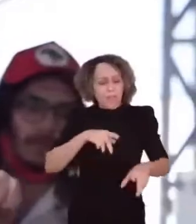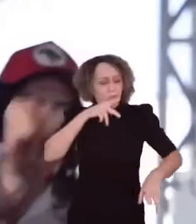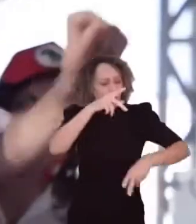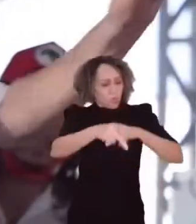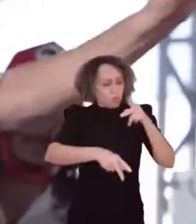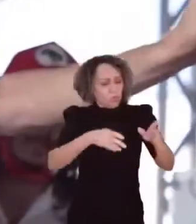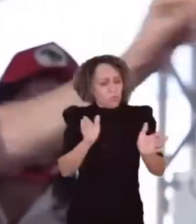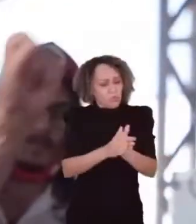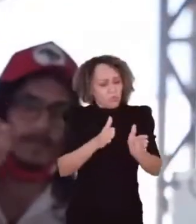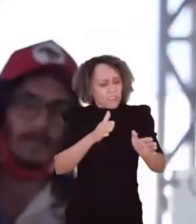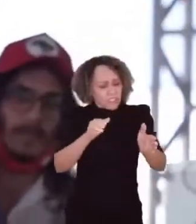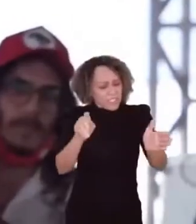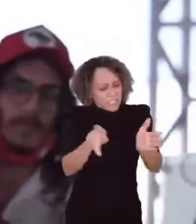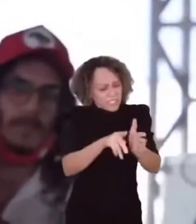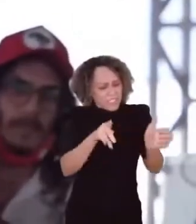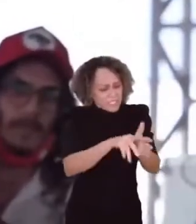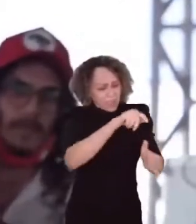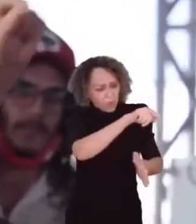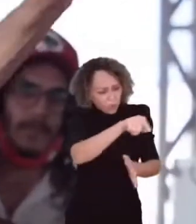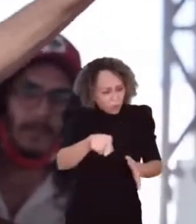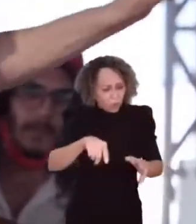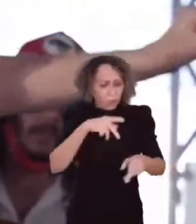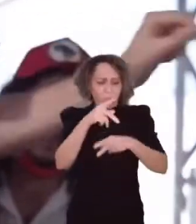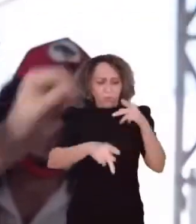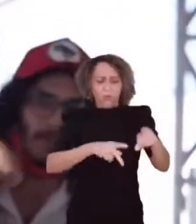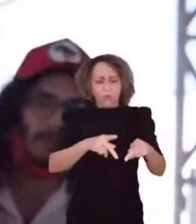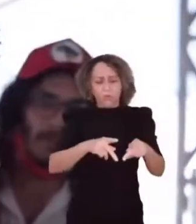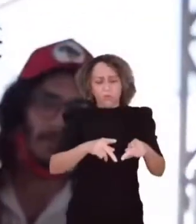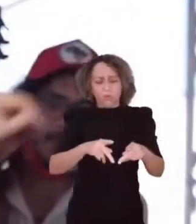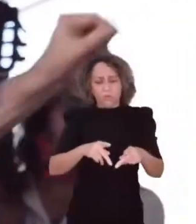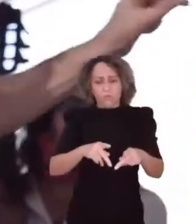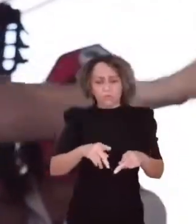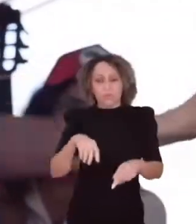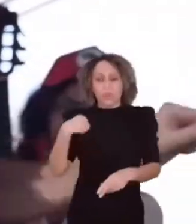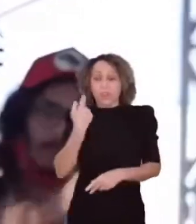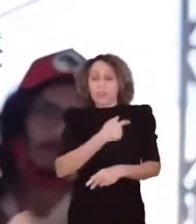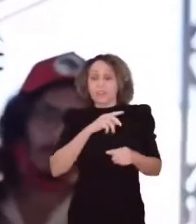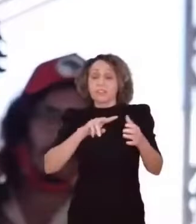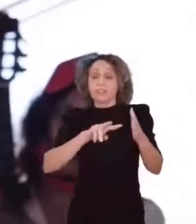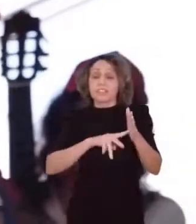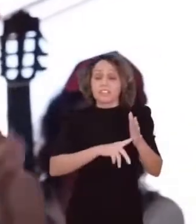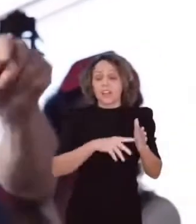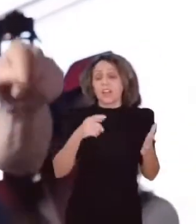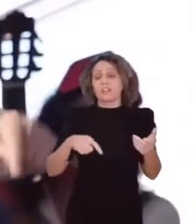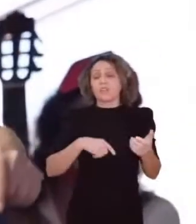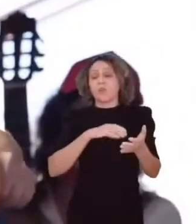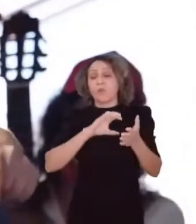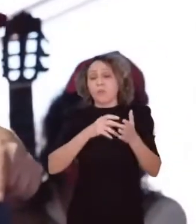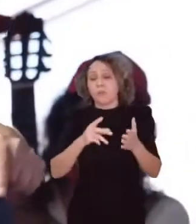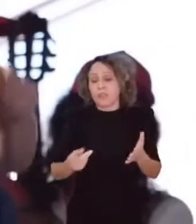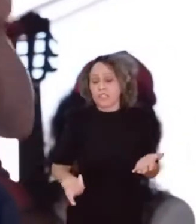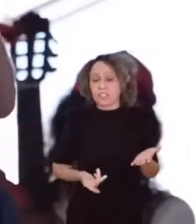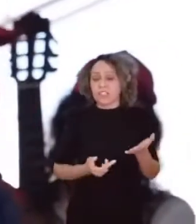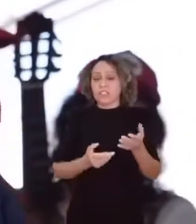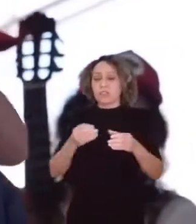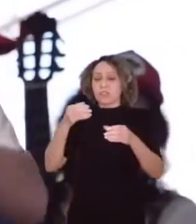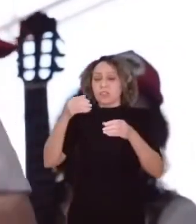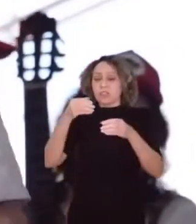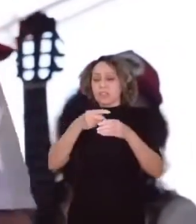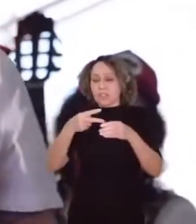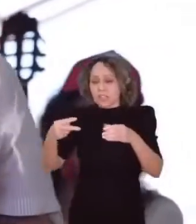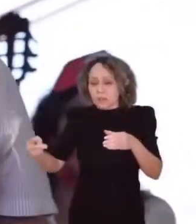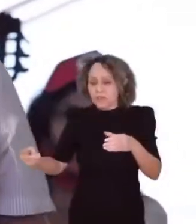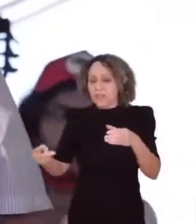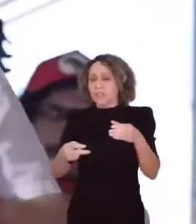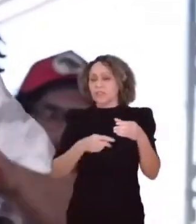palco, no sindicato, no partido, na Câmara de Vereadores, no parlamento, nos